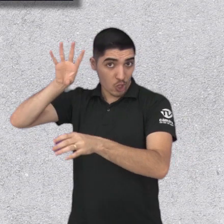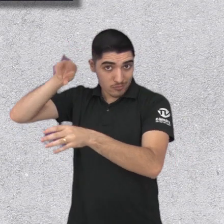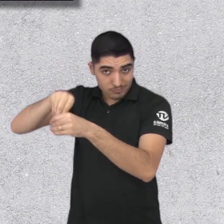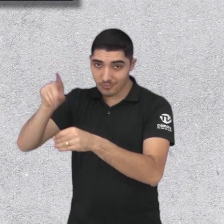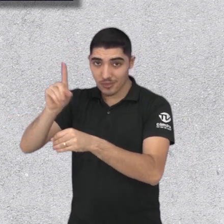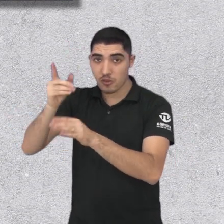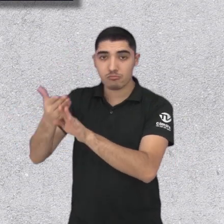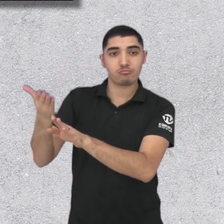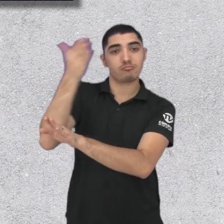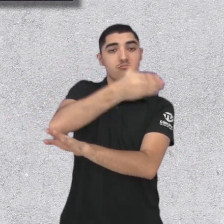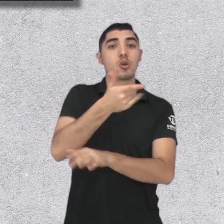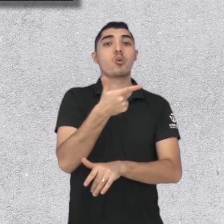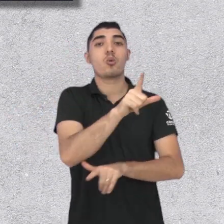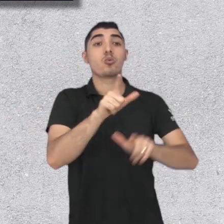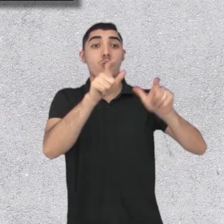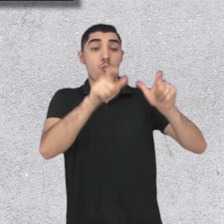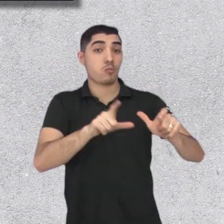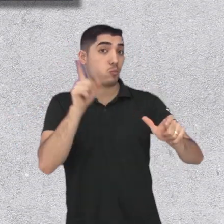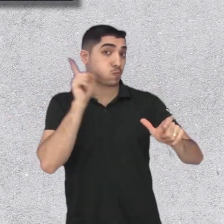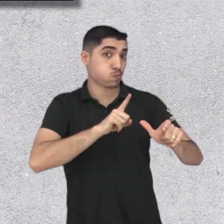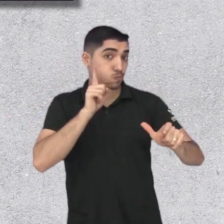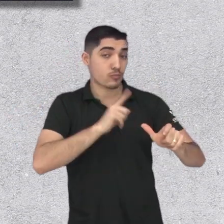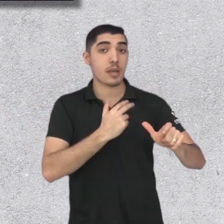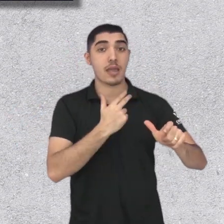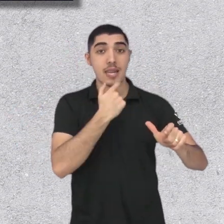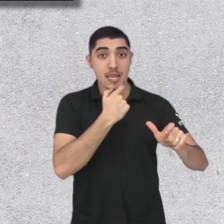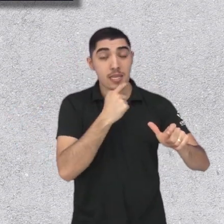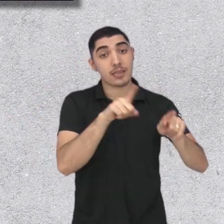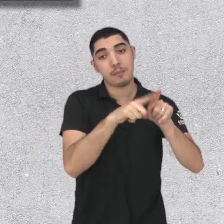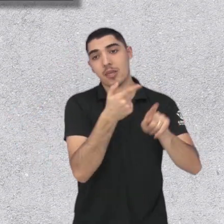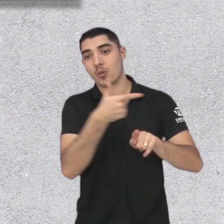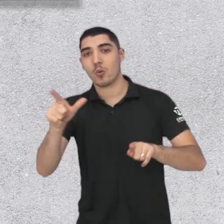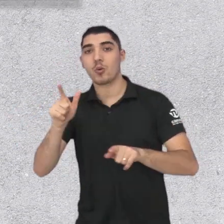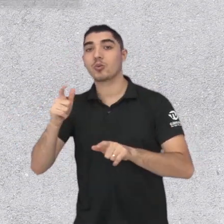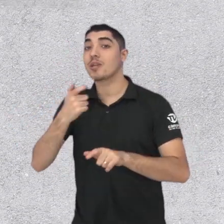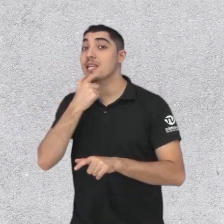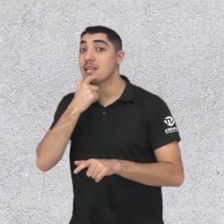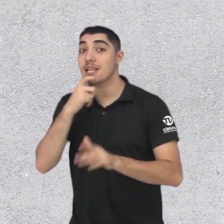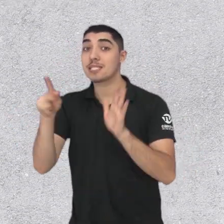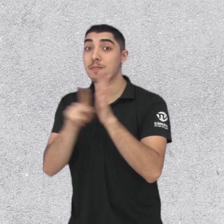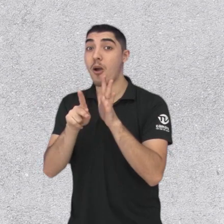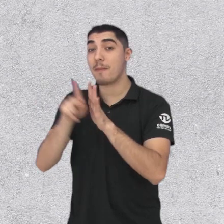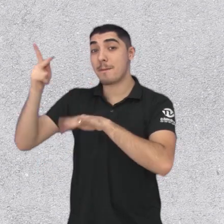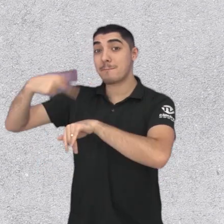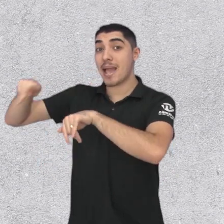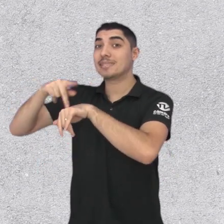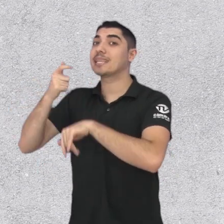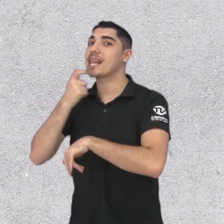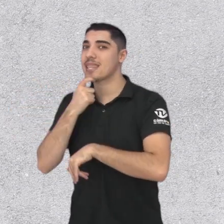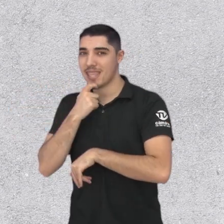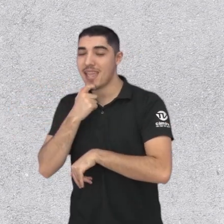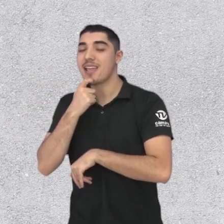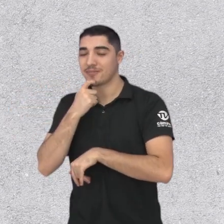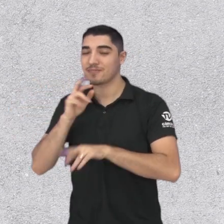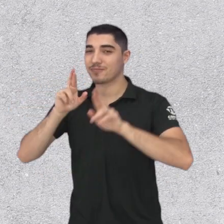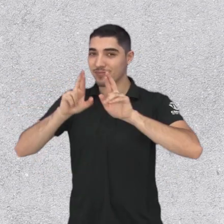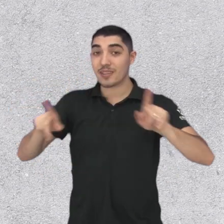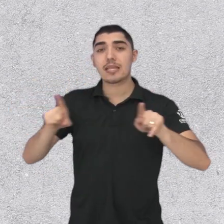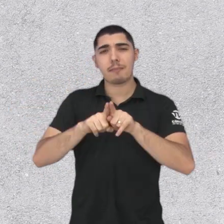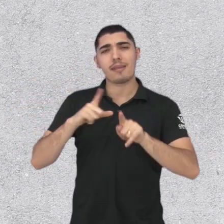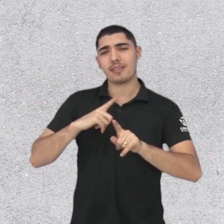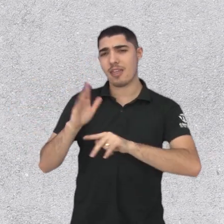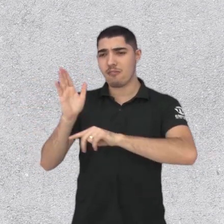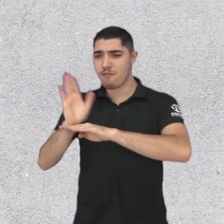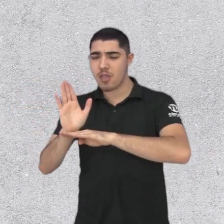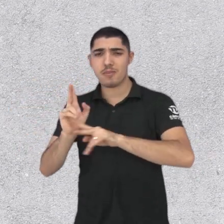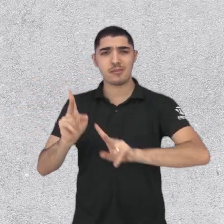aqui você vai ver as diferenças entre o inglês americano e o inglês britânico. Ah, só para reforçar, assista também a sua série